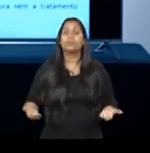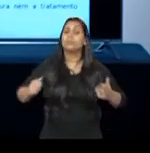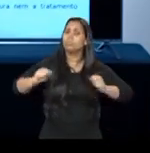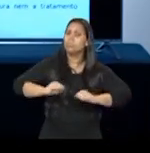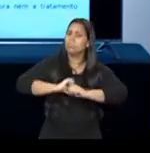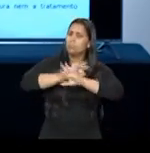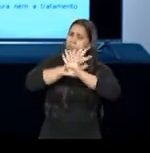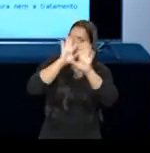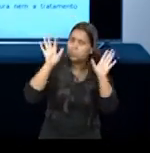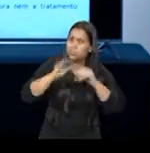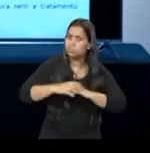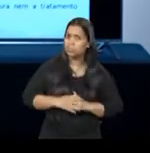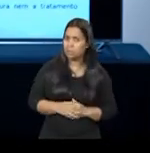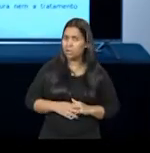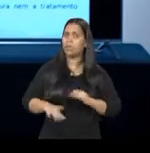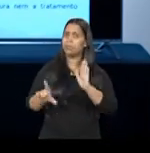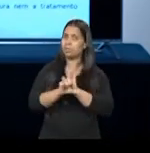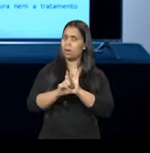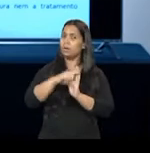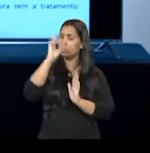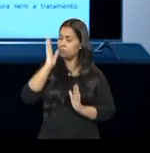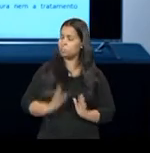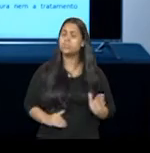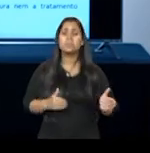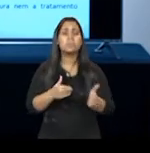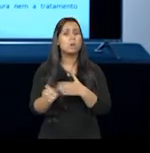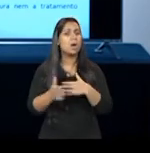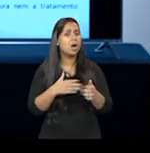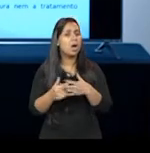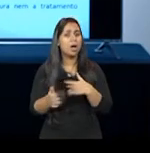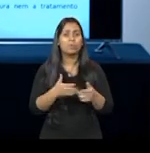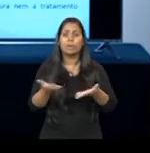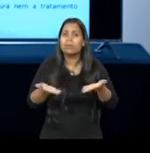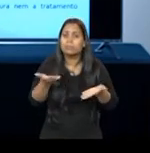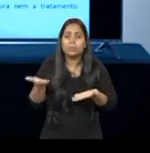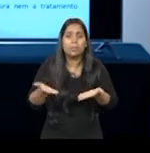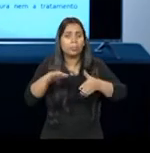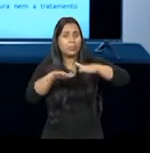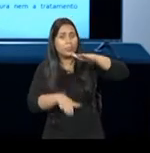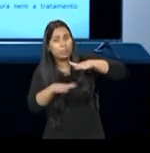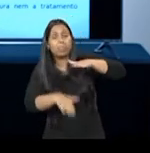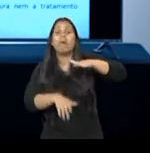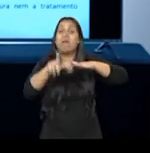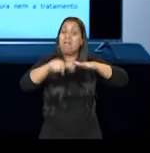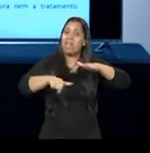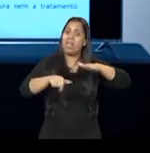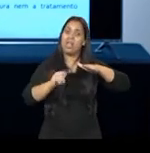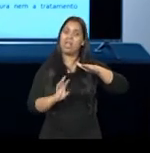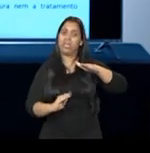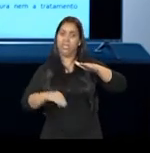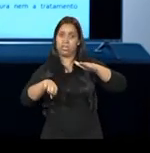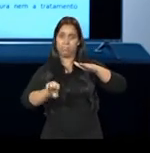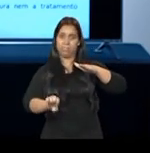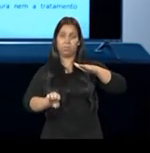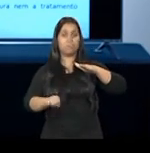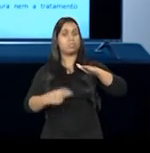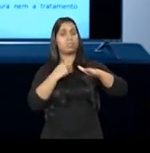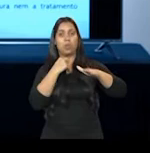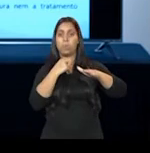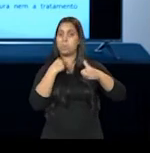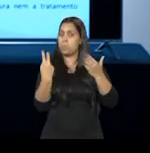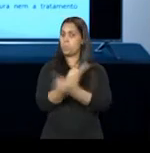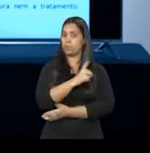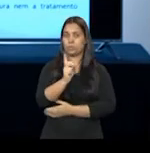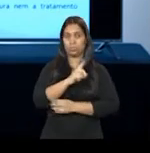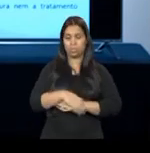muito claro aqui na lei brasileira. Qualquer tratamento desigual, pessoal, isso é crime, não pode acontecer, pessoal. A